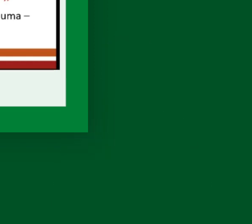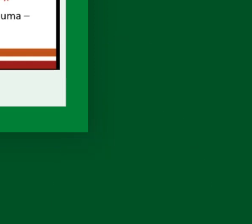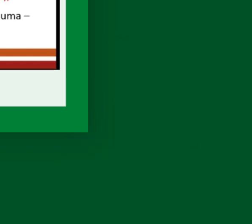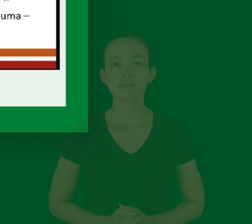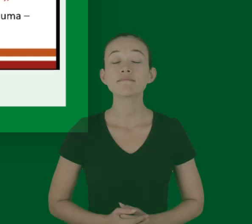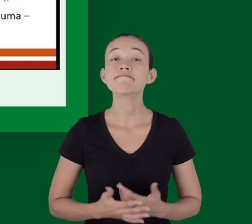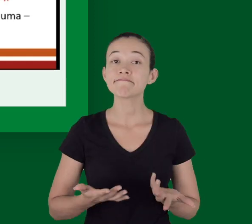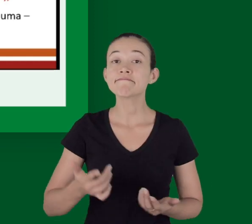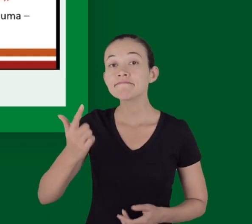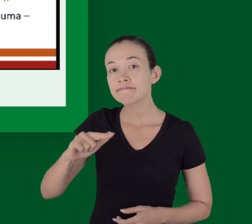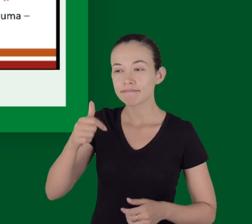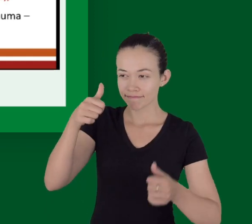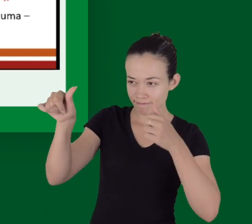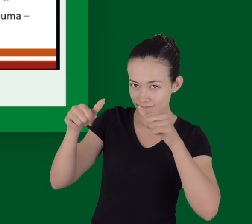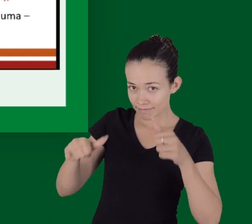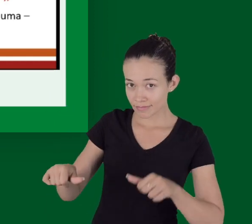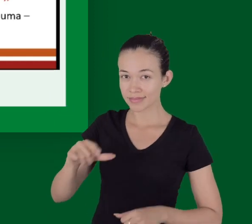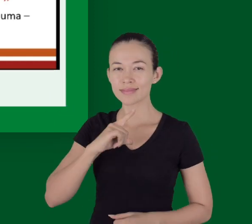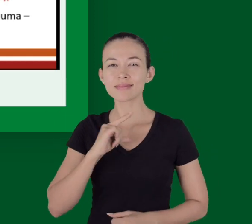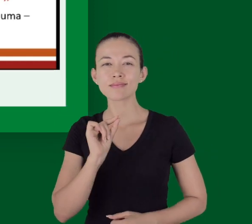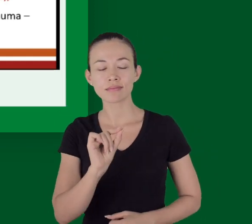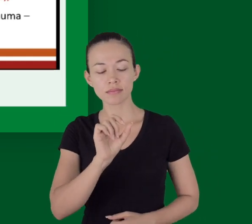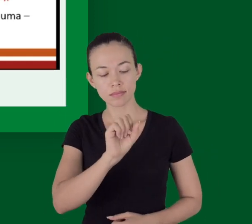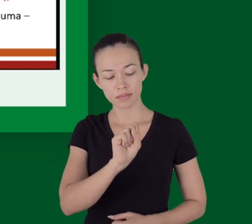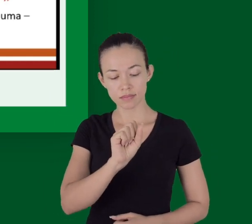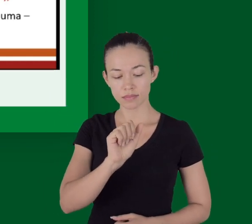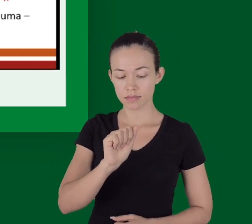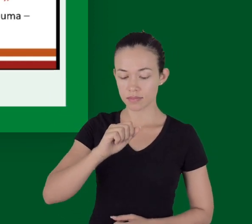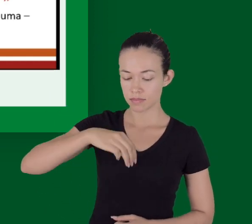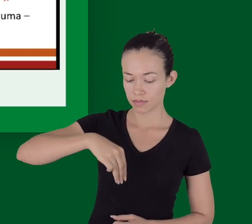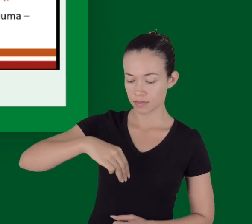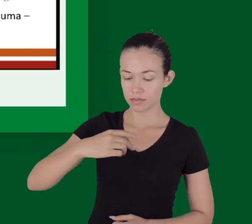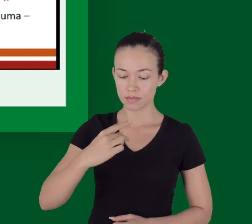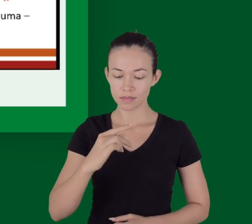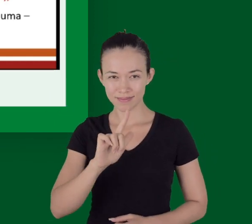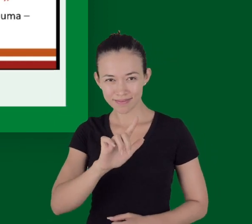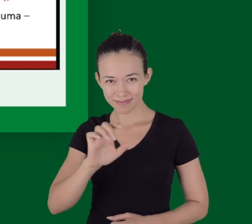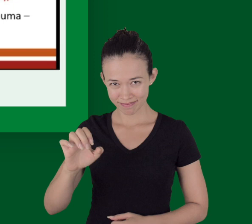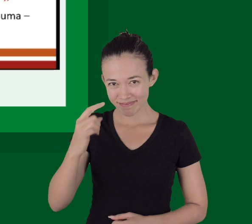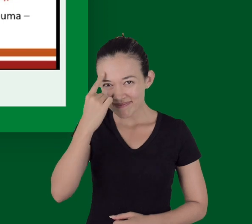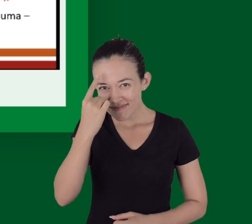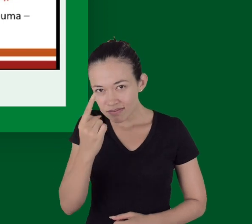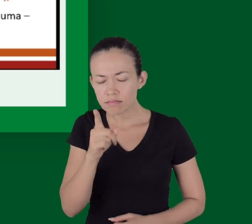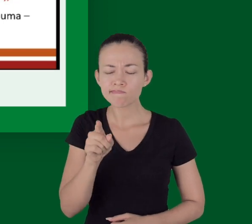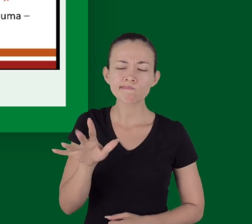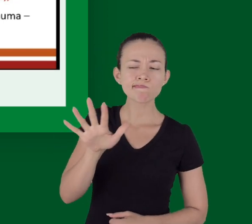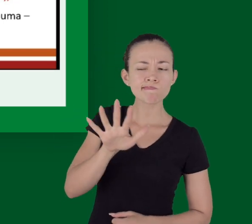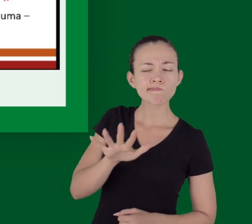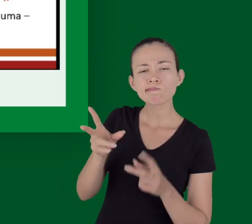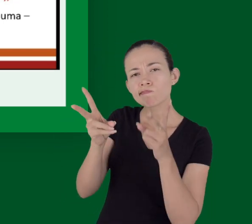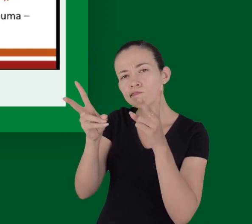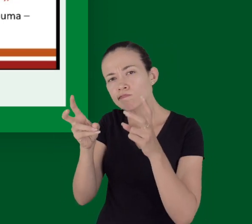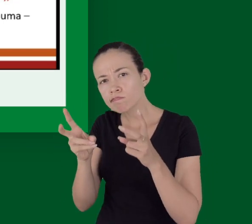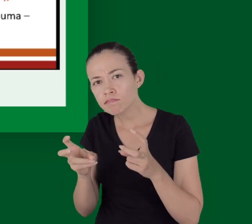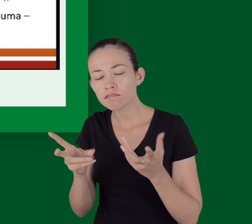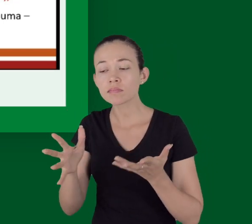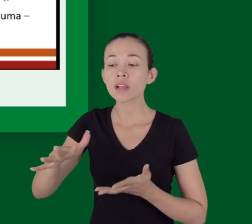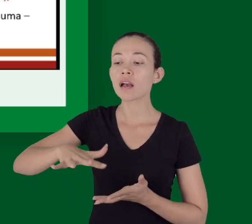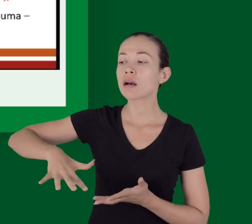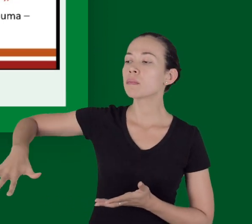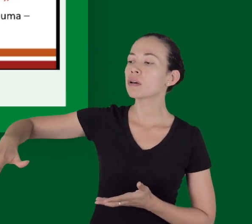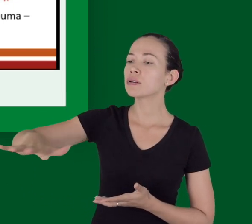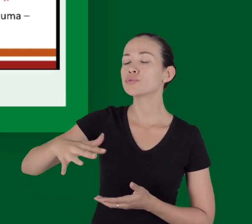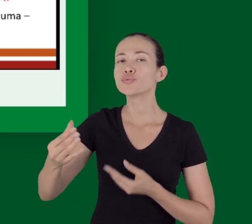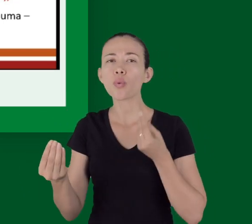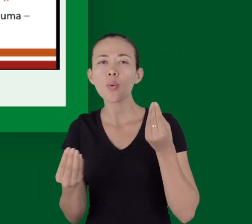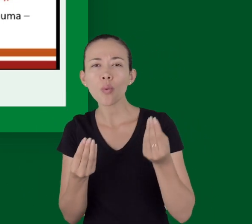desnecessária. Então, nessa avaliação secundária, a gente tem um SAMP, né? Sinais, ambiente, passado histórico. como mnemônico rápido